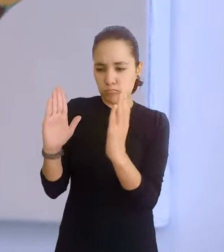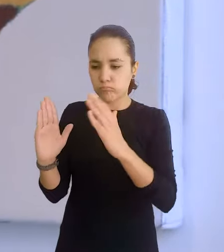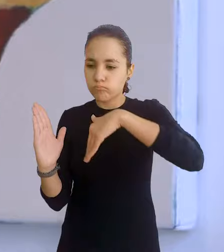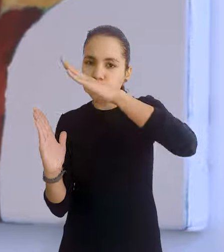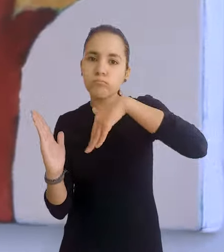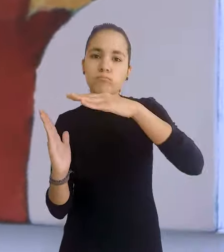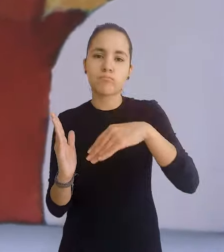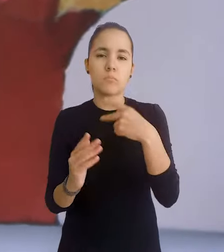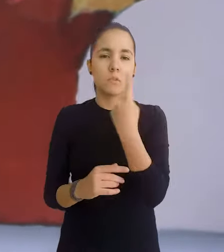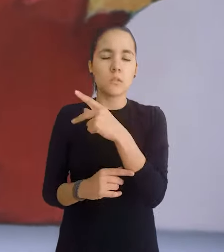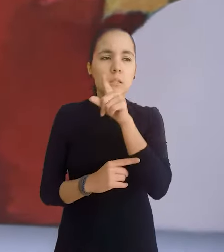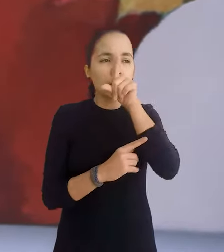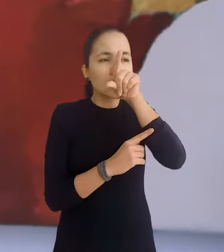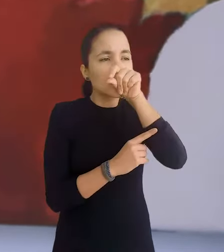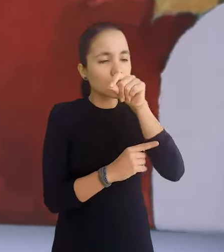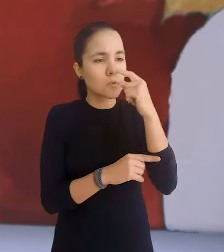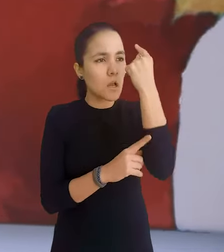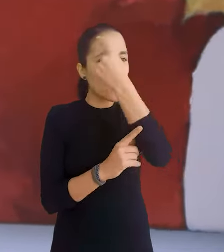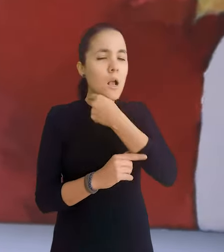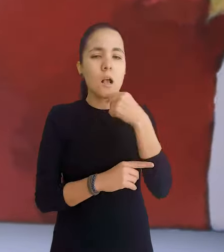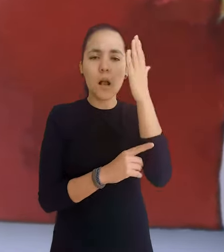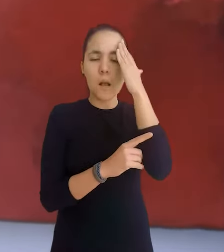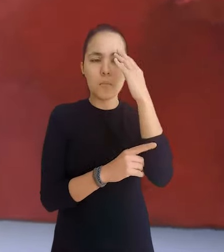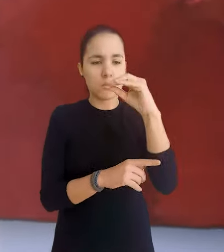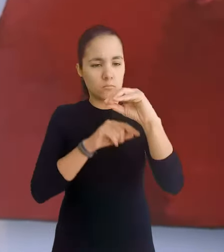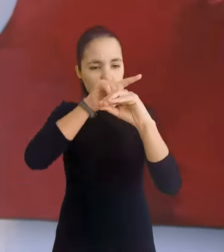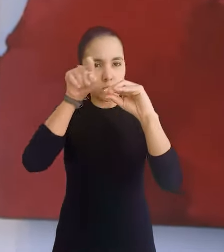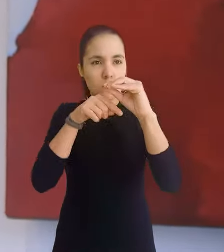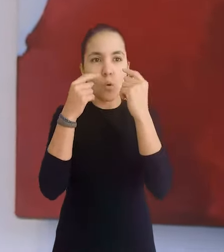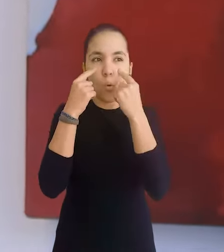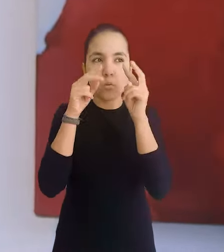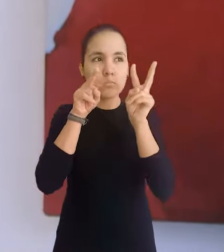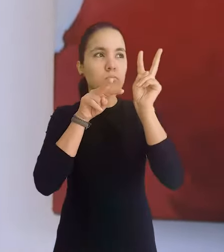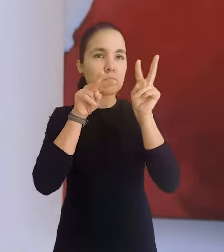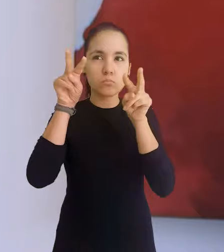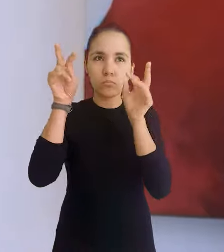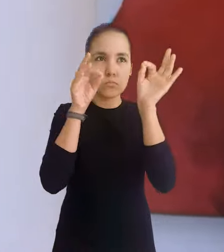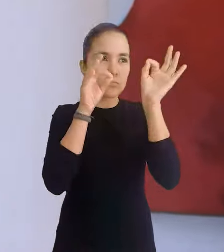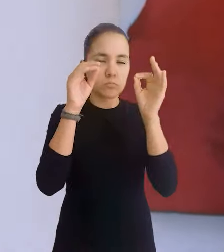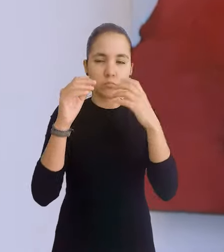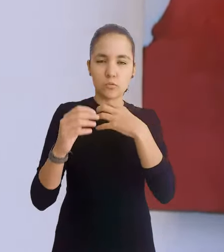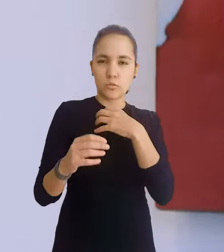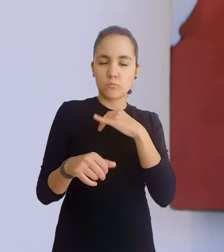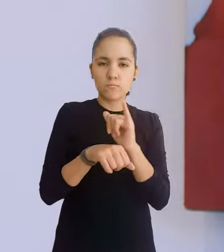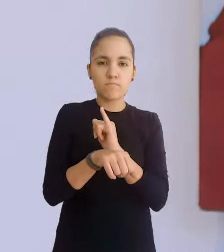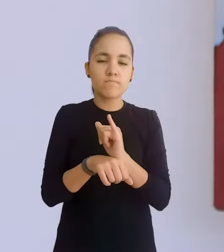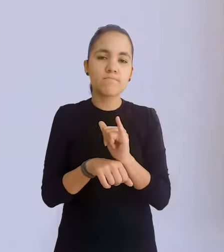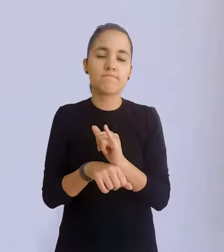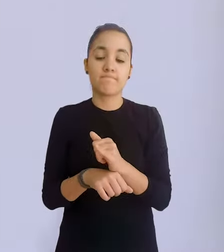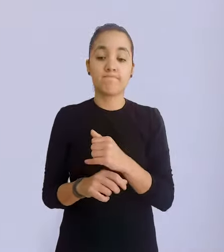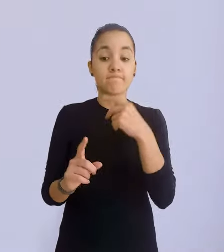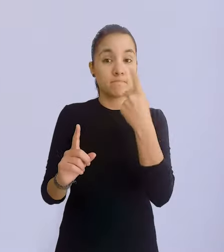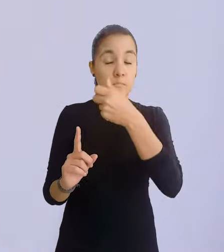pássaros, Bivar retrata suas cabeças conferindo uma certa expressão nos olhares e ângulos. Rodrigo Bivar conta que para a